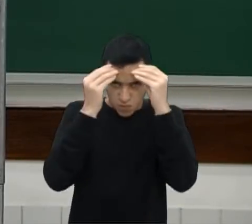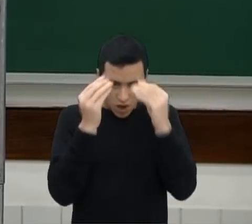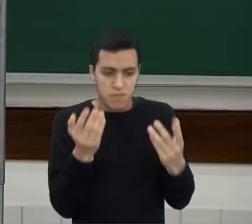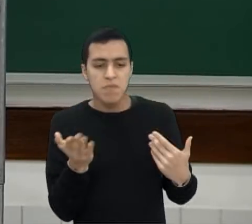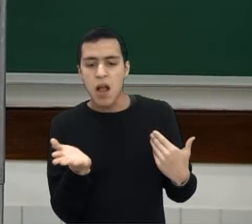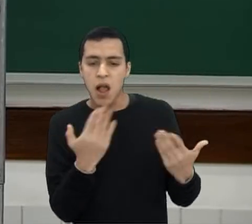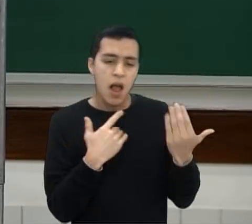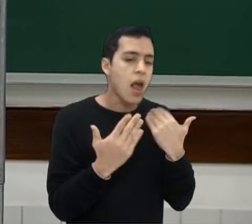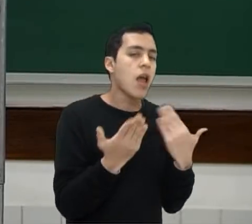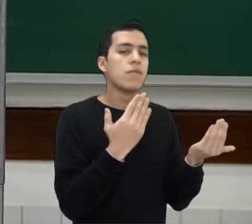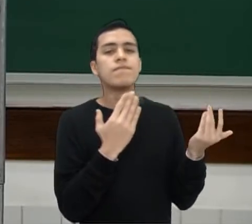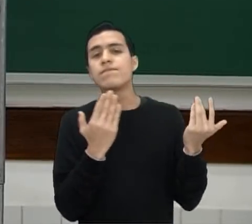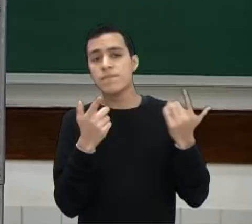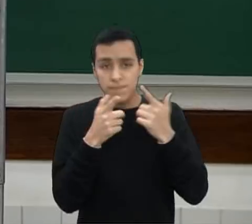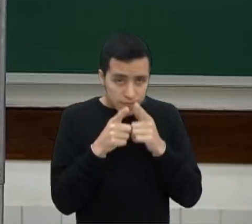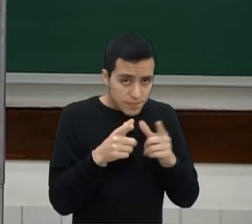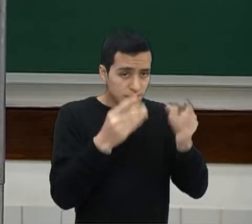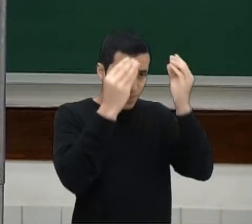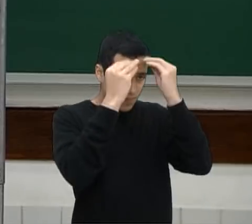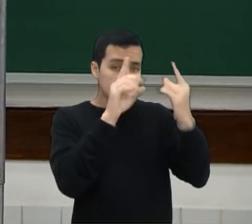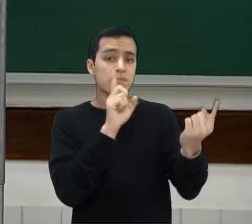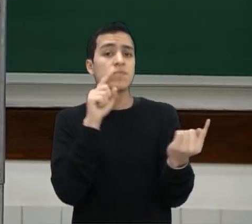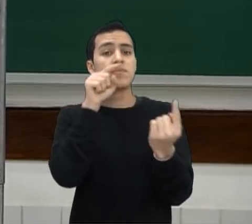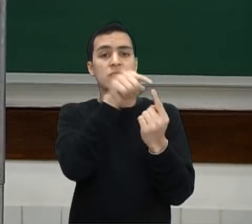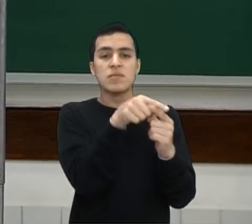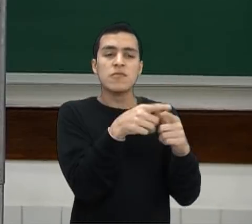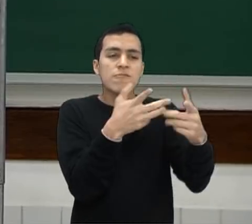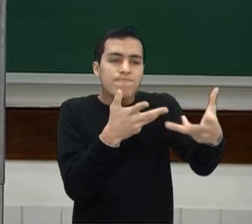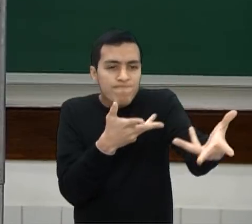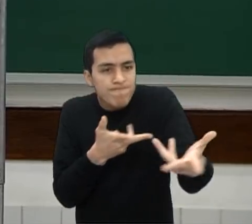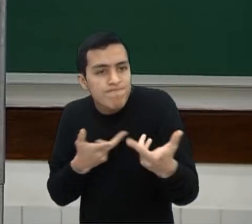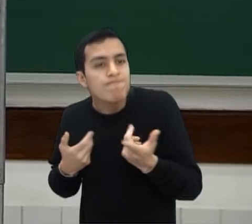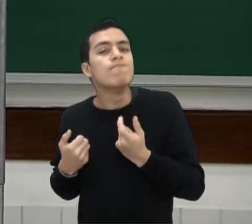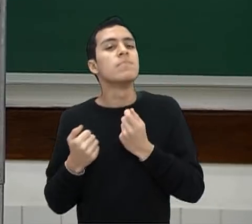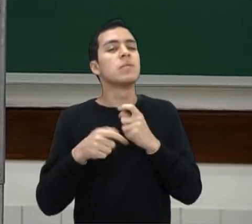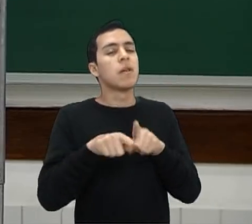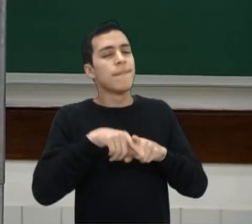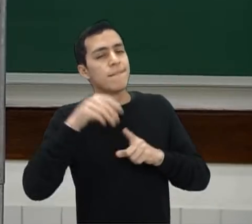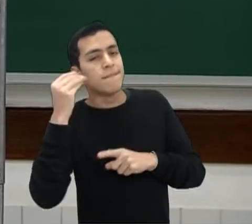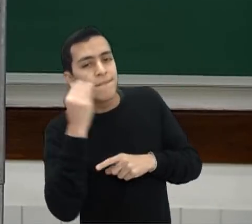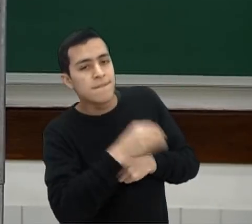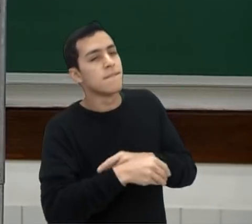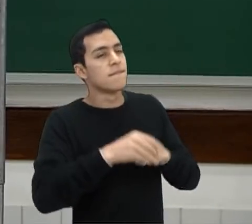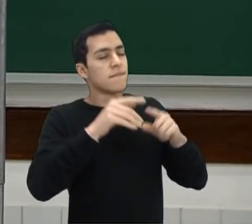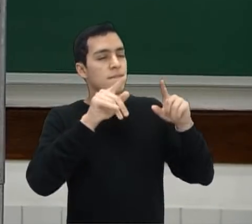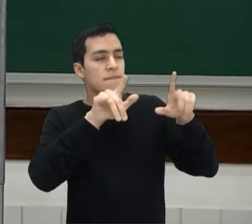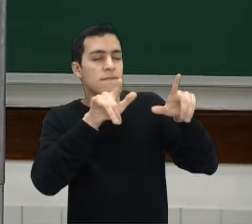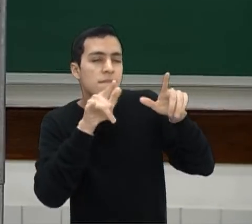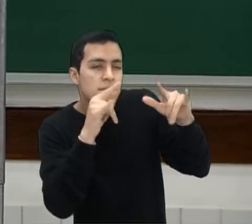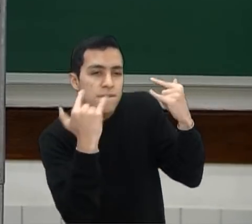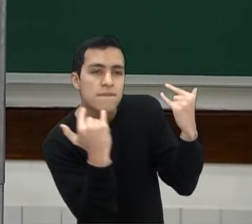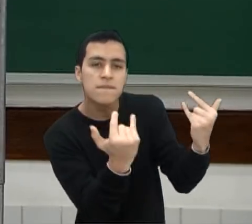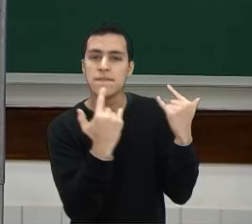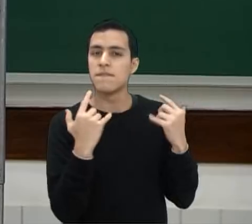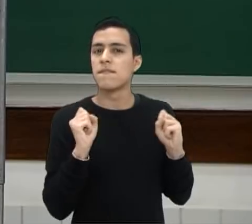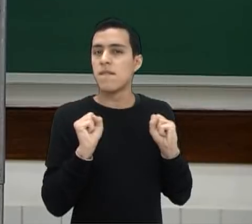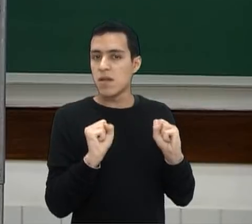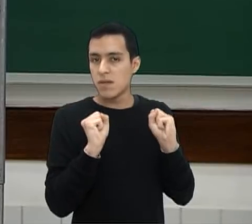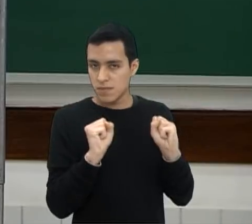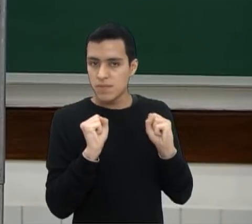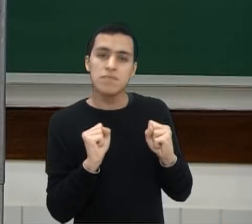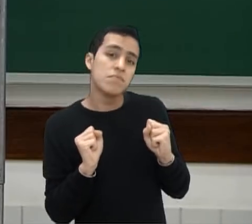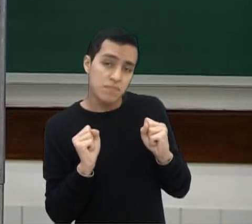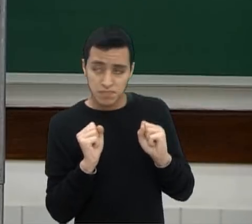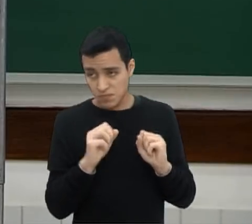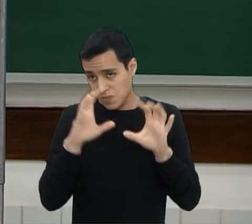ser utilizada é a linguagem que vai estar cativando esse público, que vai estar atraindo, né, o público jovem. Podemos ter um modelo de peça